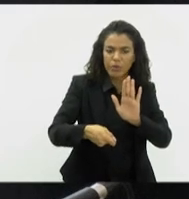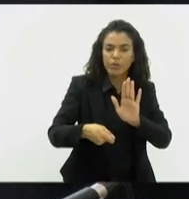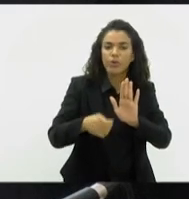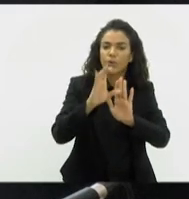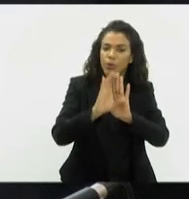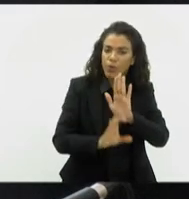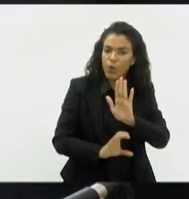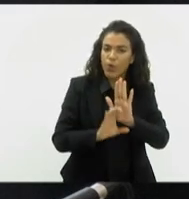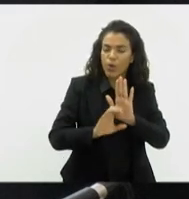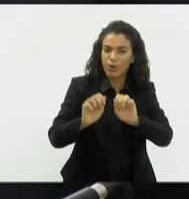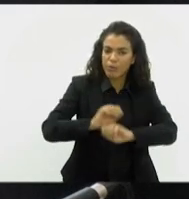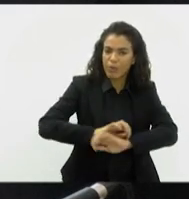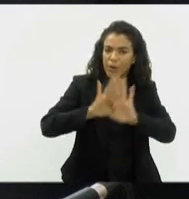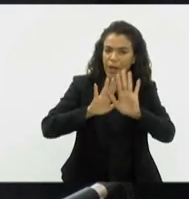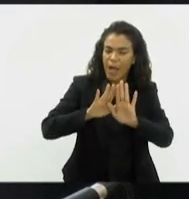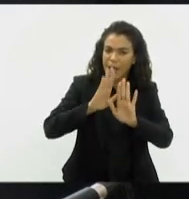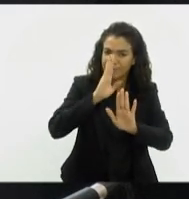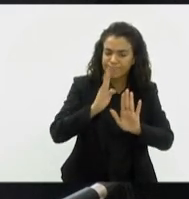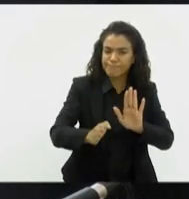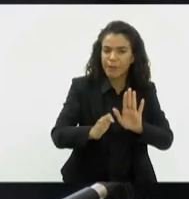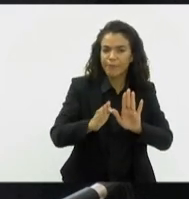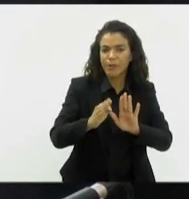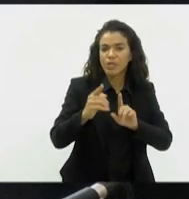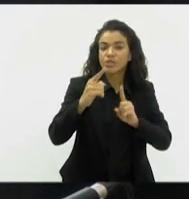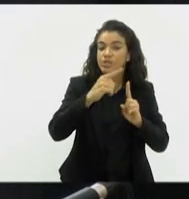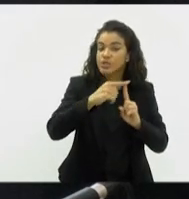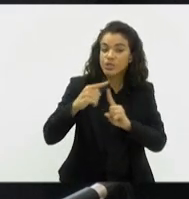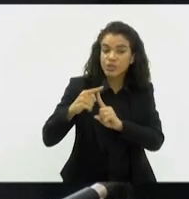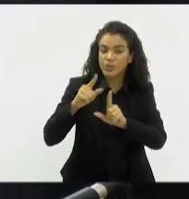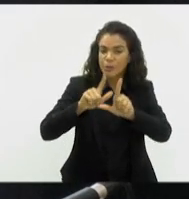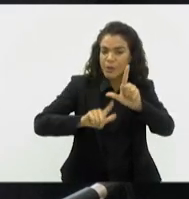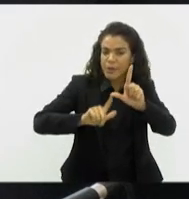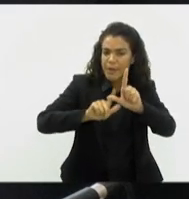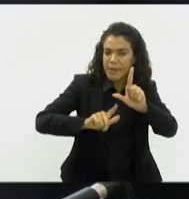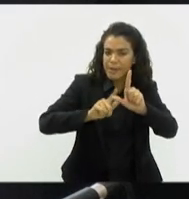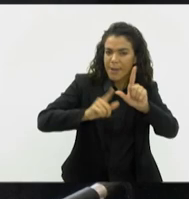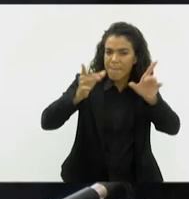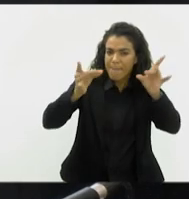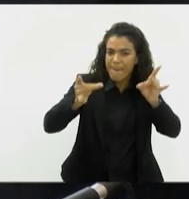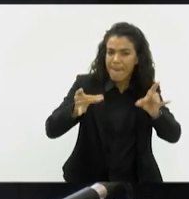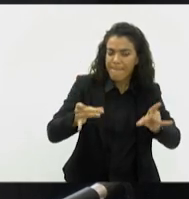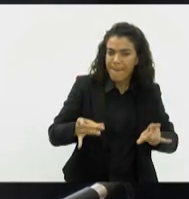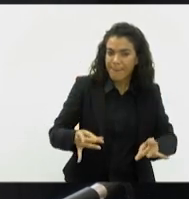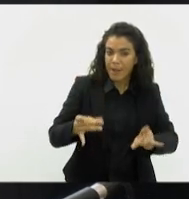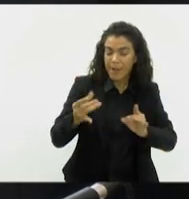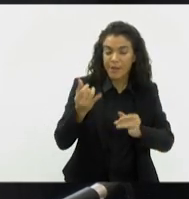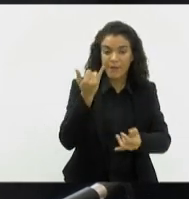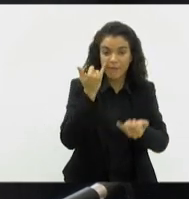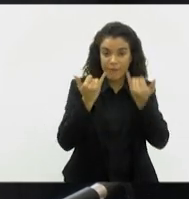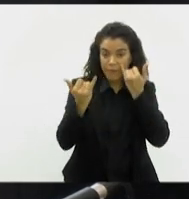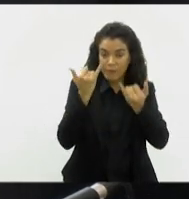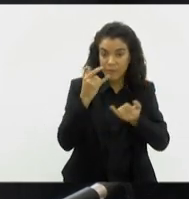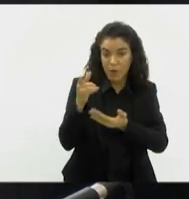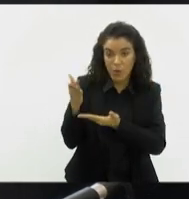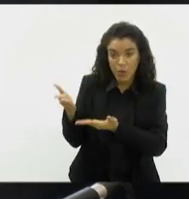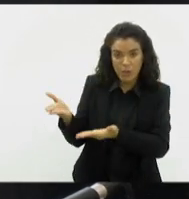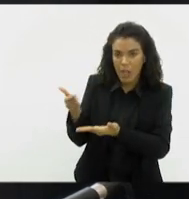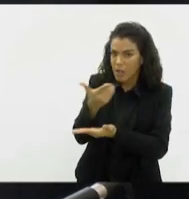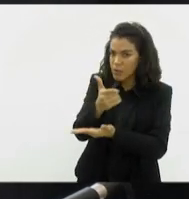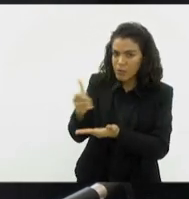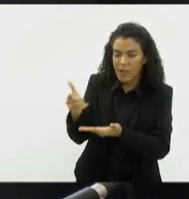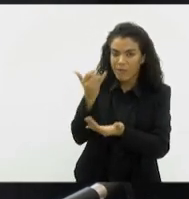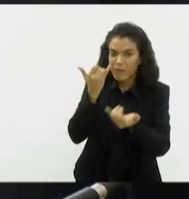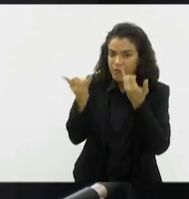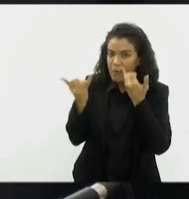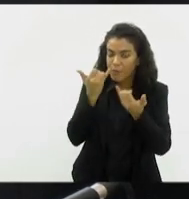os currículos tenham, de forma clara e objetiva, inclusive com o tipo da letra sim especificado, essas informações. No caso dela, não veio nenhuma